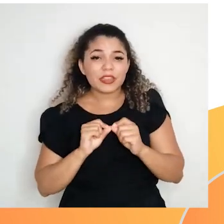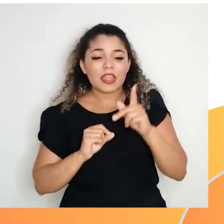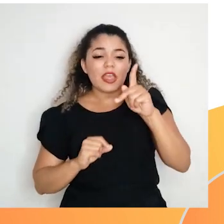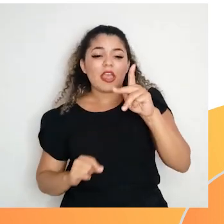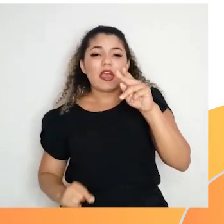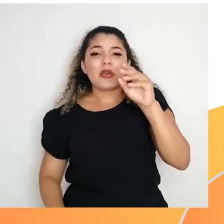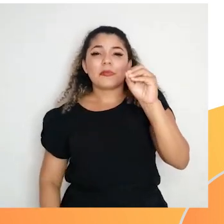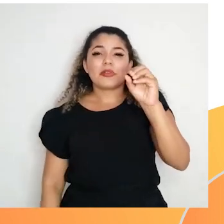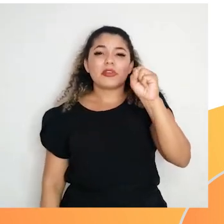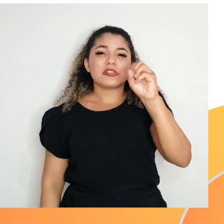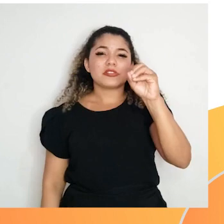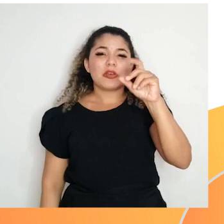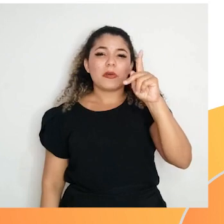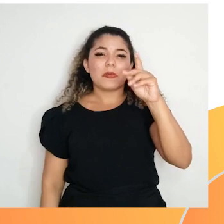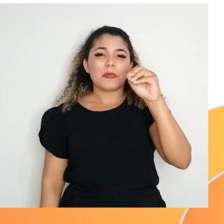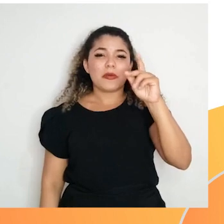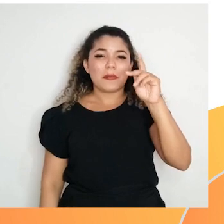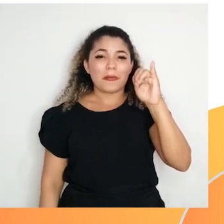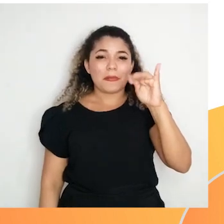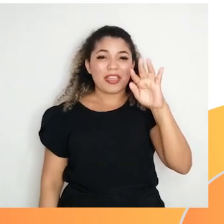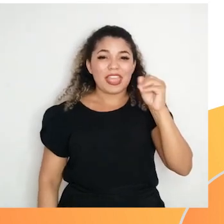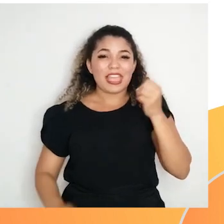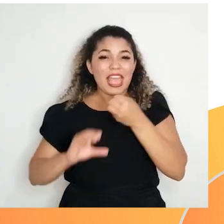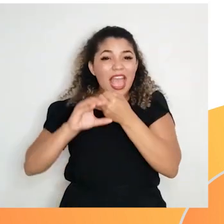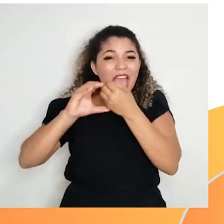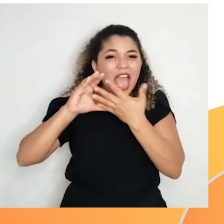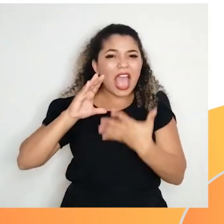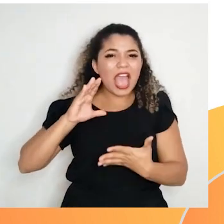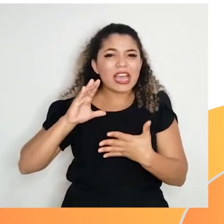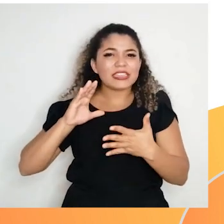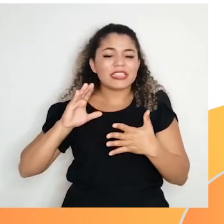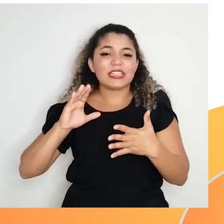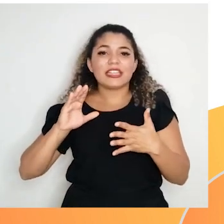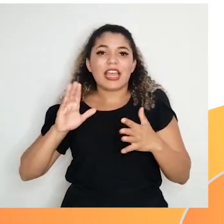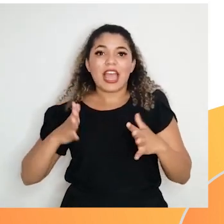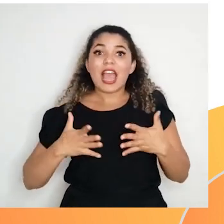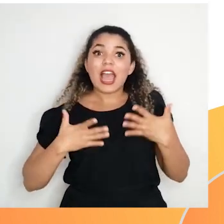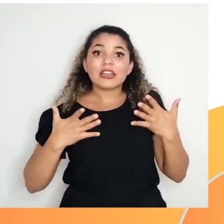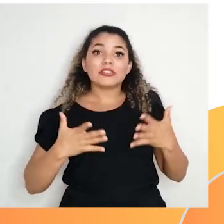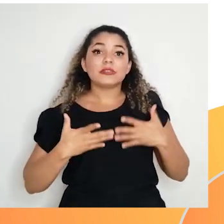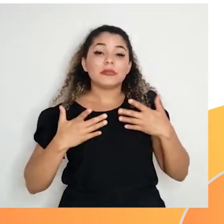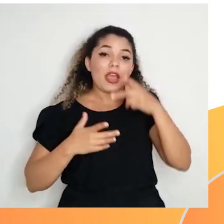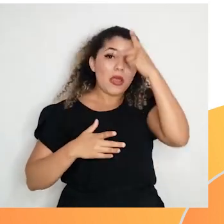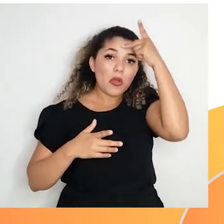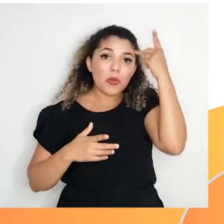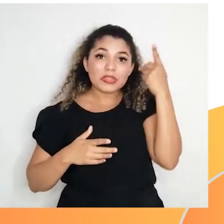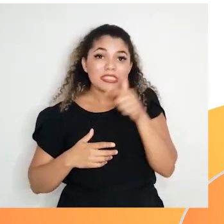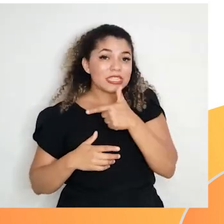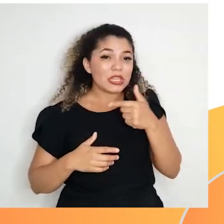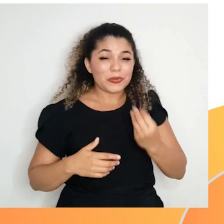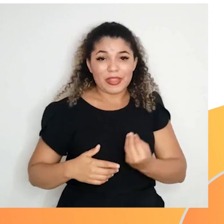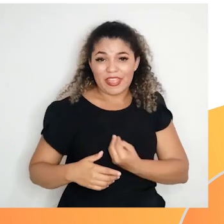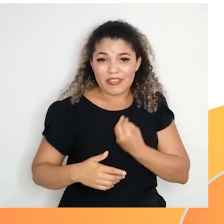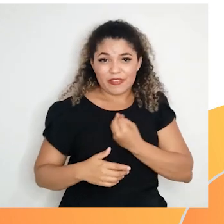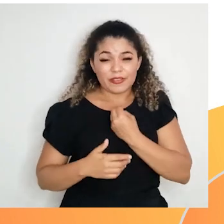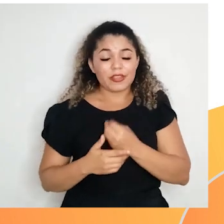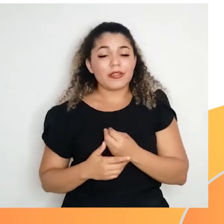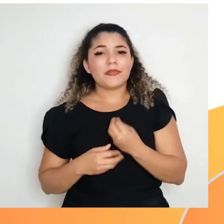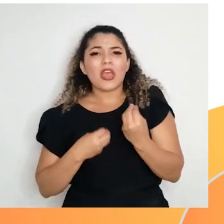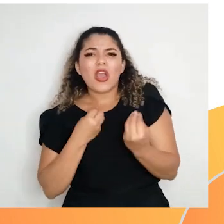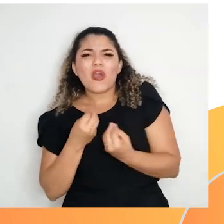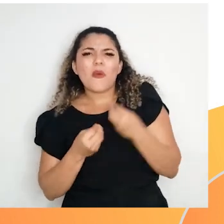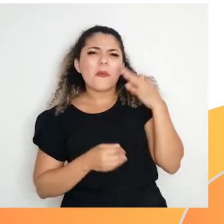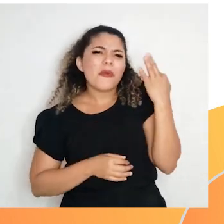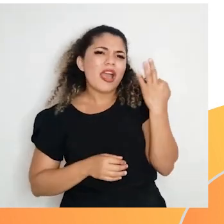a prosopopeia, quando há uma característica animada a algo inanimado. E como